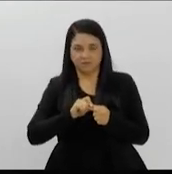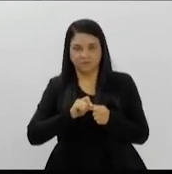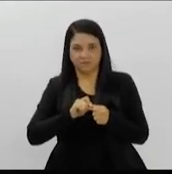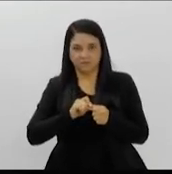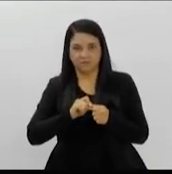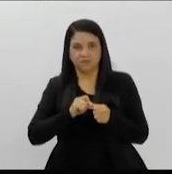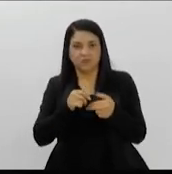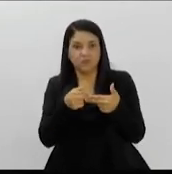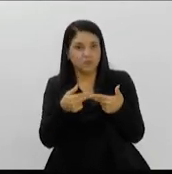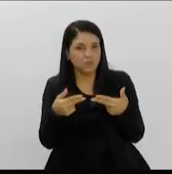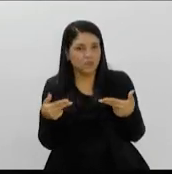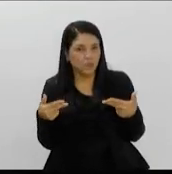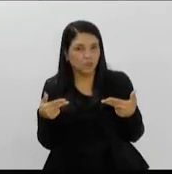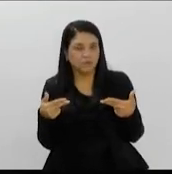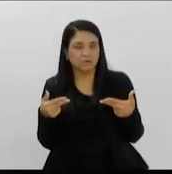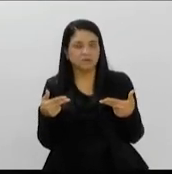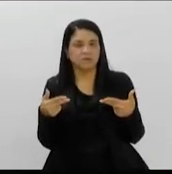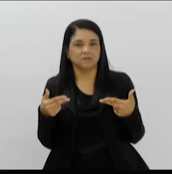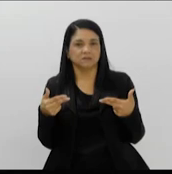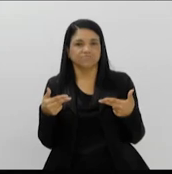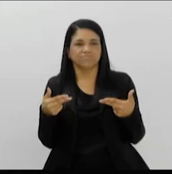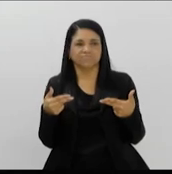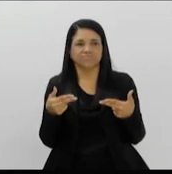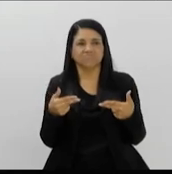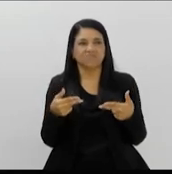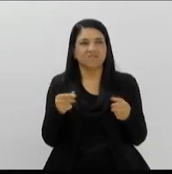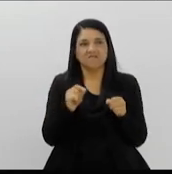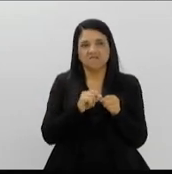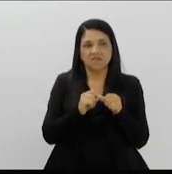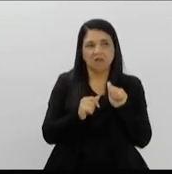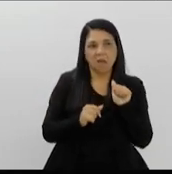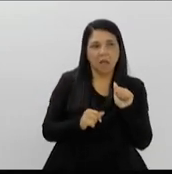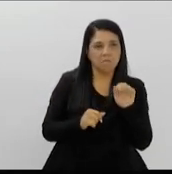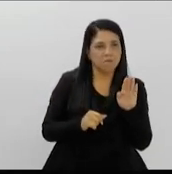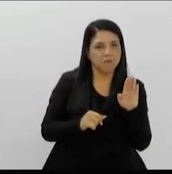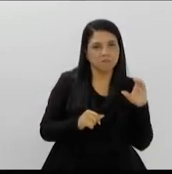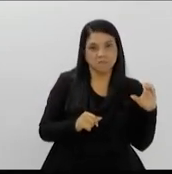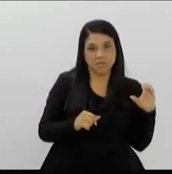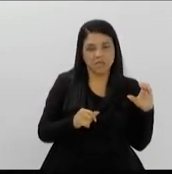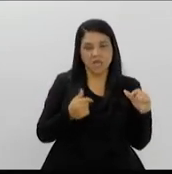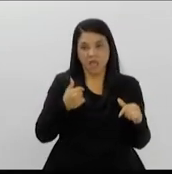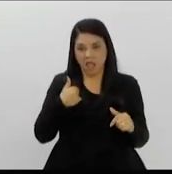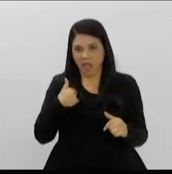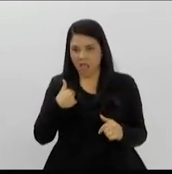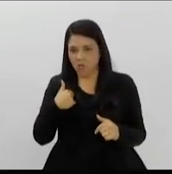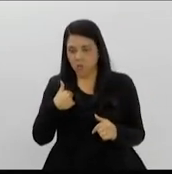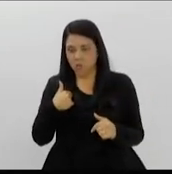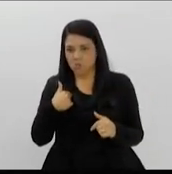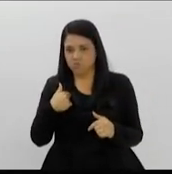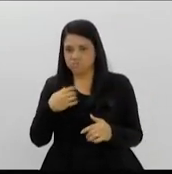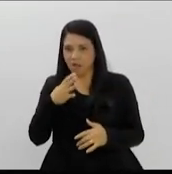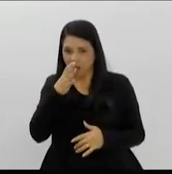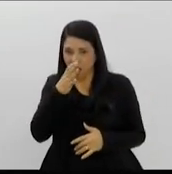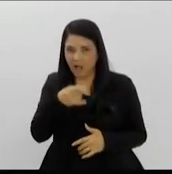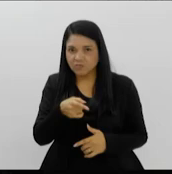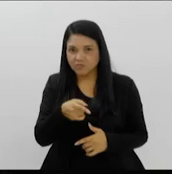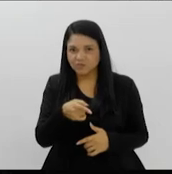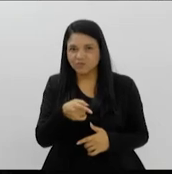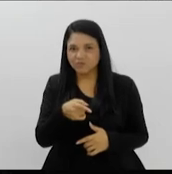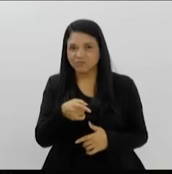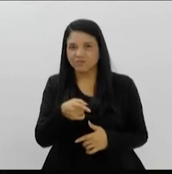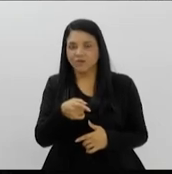determinadas coisas feitas por A, B, C ou D, eu tenho interesse de botar o dedo, eu aponto o dedo.